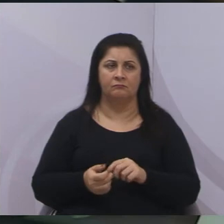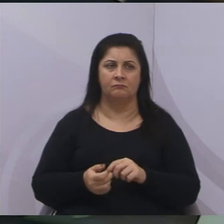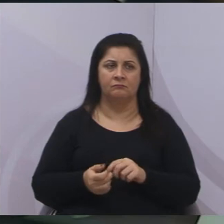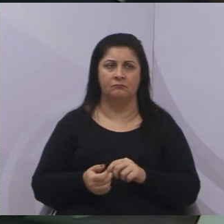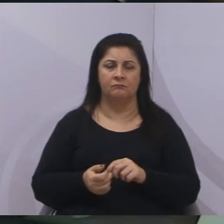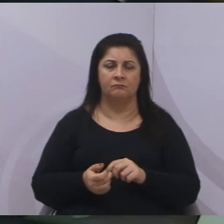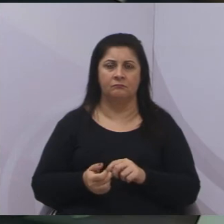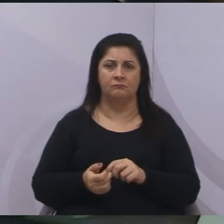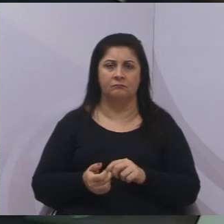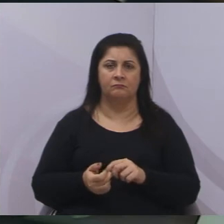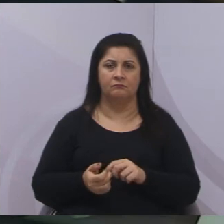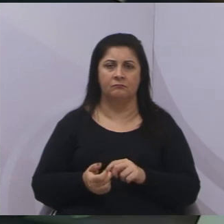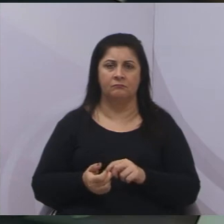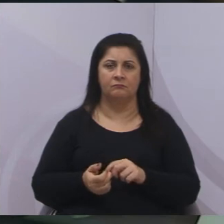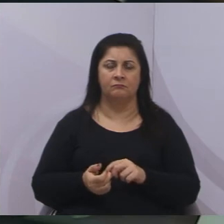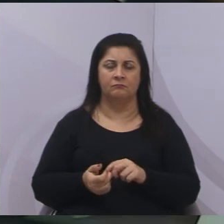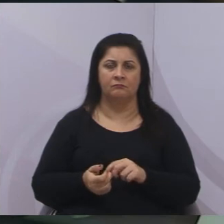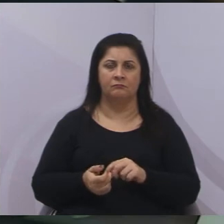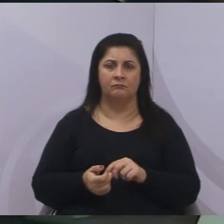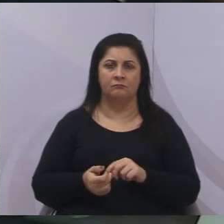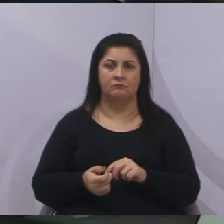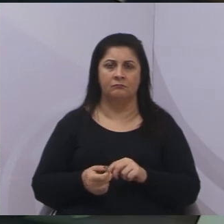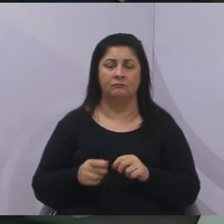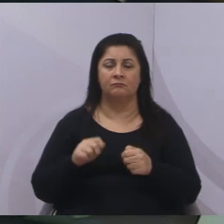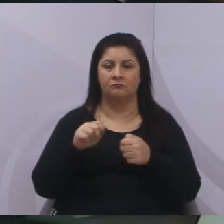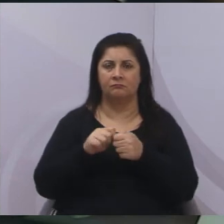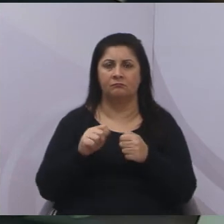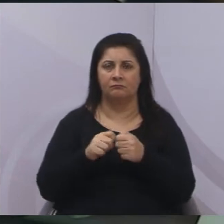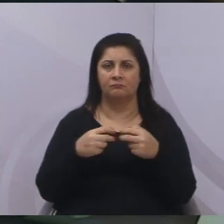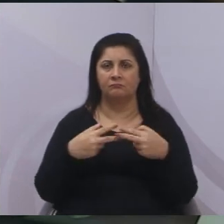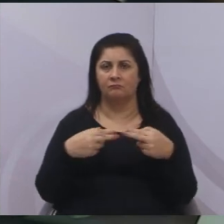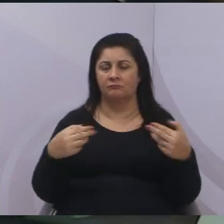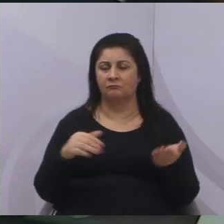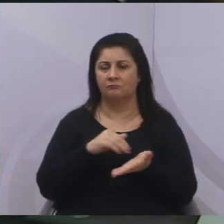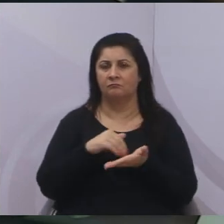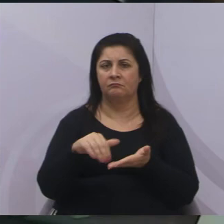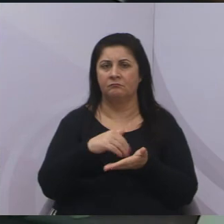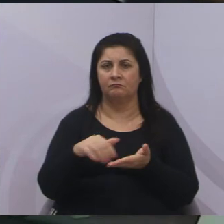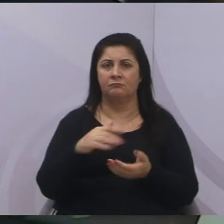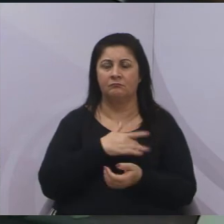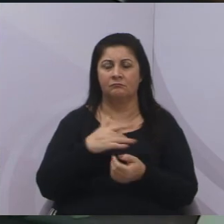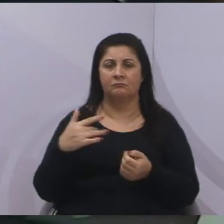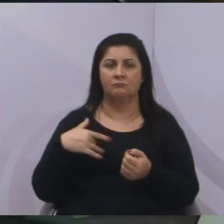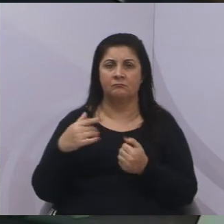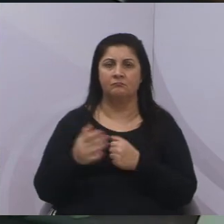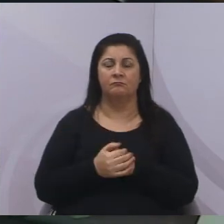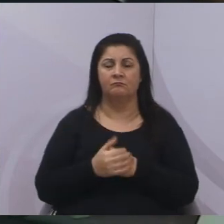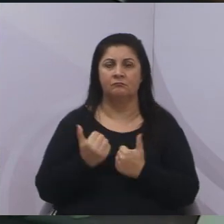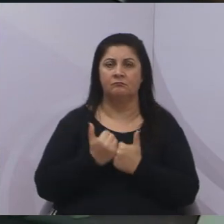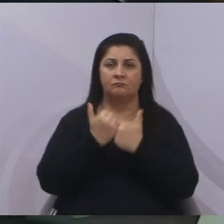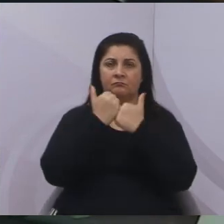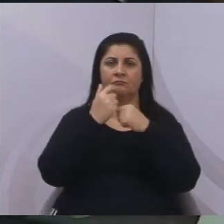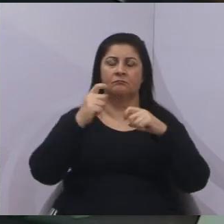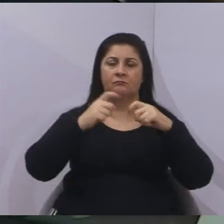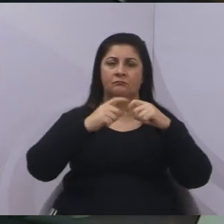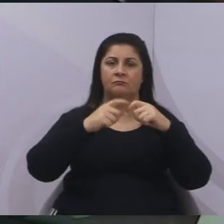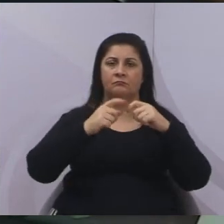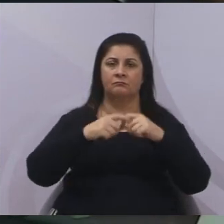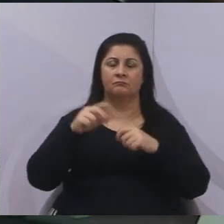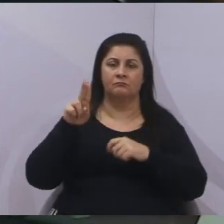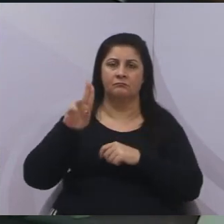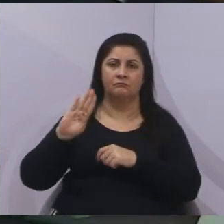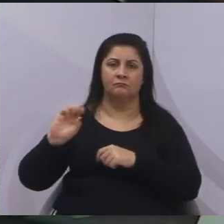para a gente. Está sendo feita alguma coisa pela Secretaria de Saúde para repor esses médicos nos